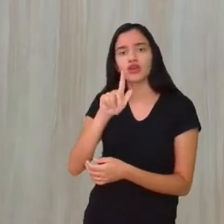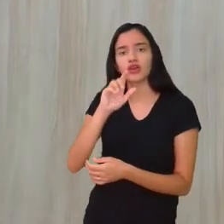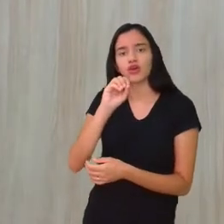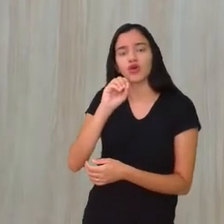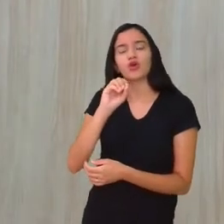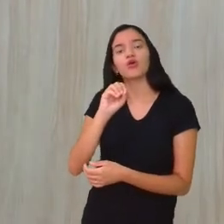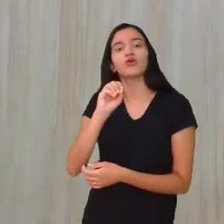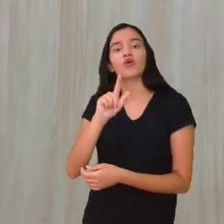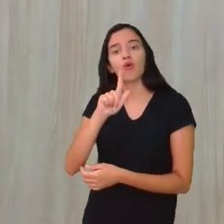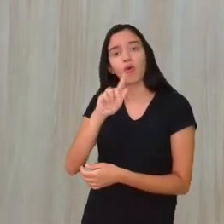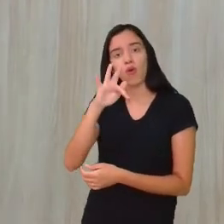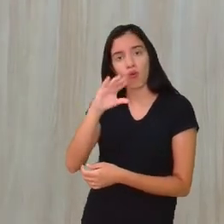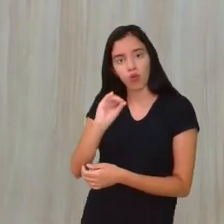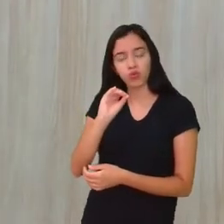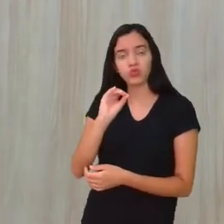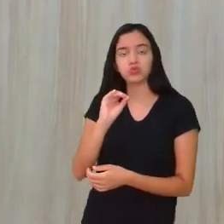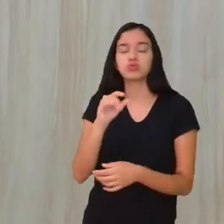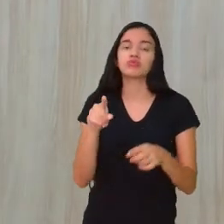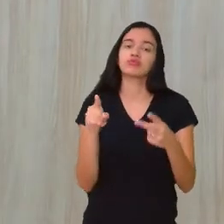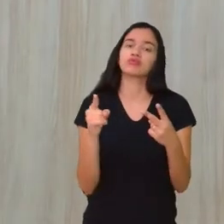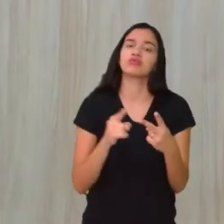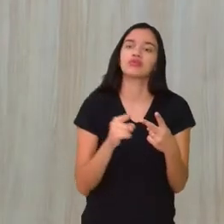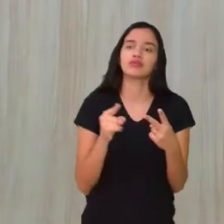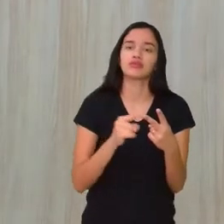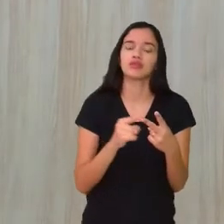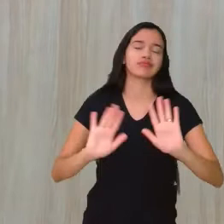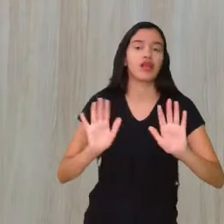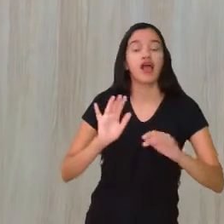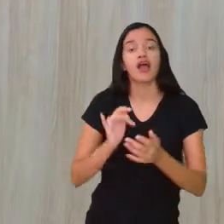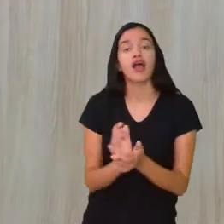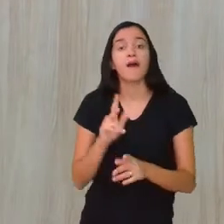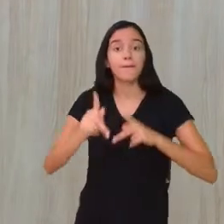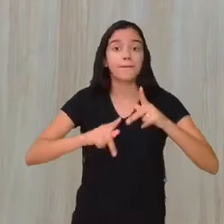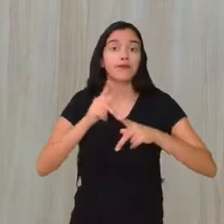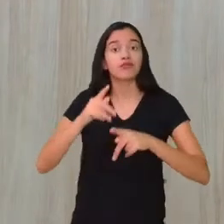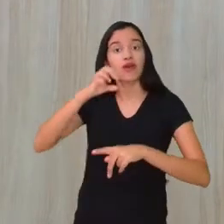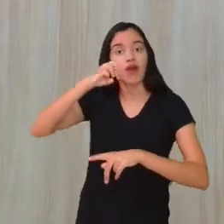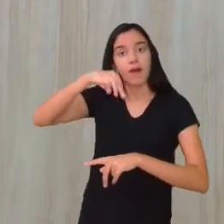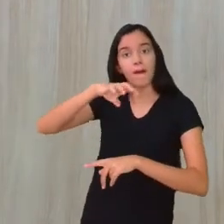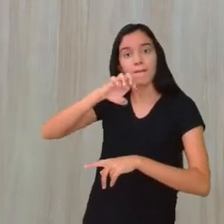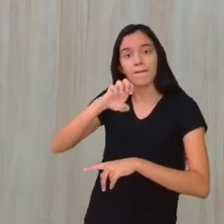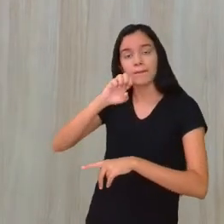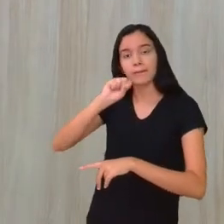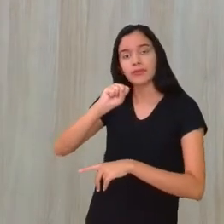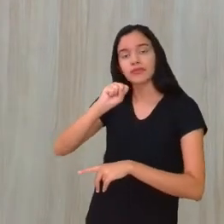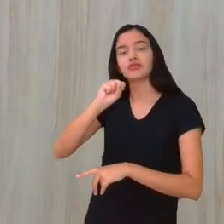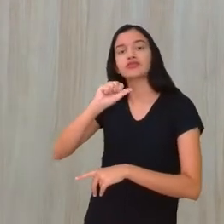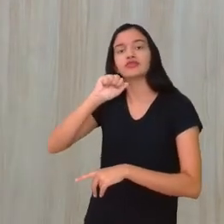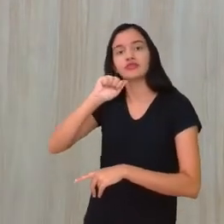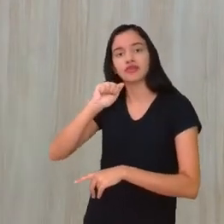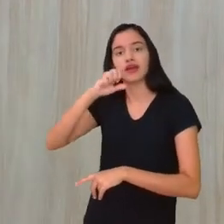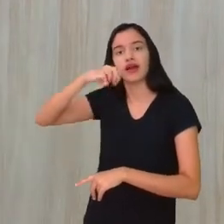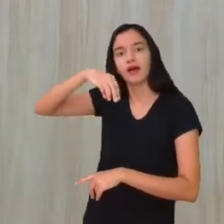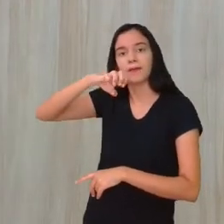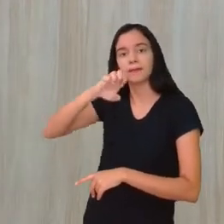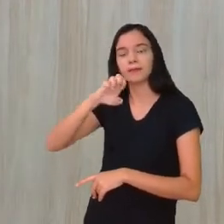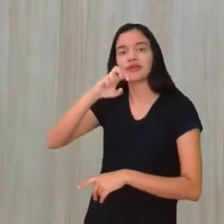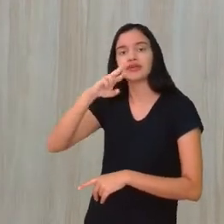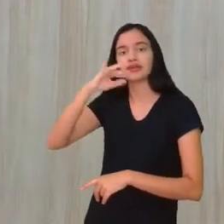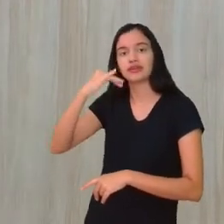de se cree que es serragem, guía de las almas. tapeçaria Otros também elementos bastante importantes en colorida. las ofrendas son el